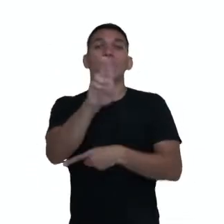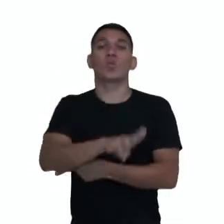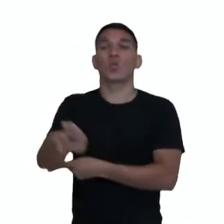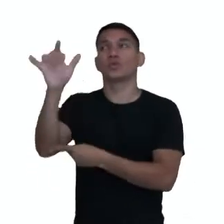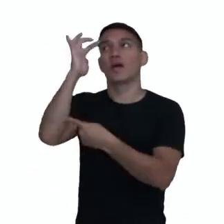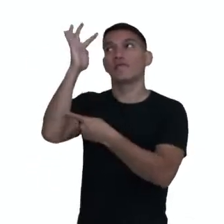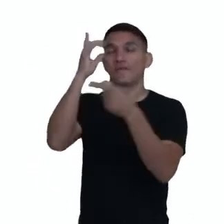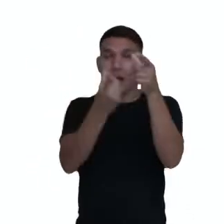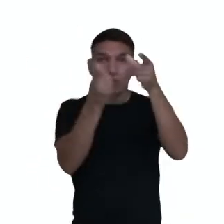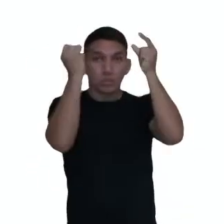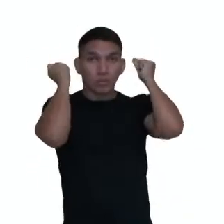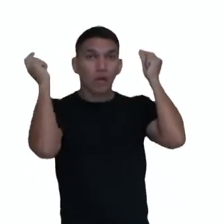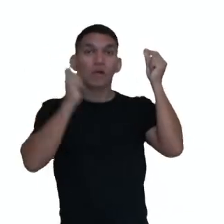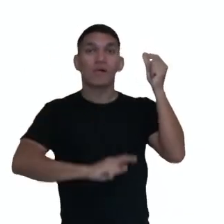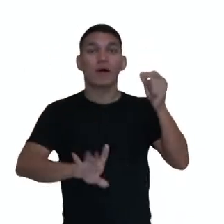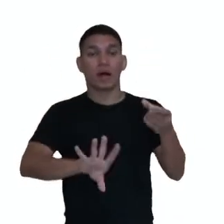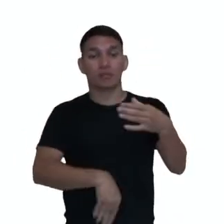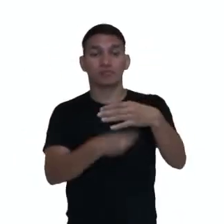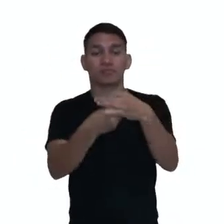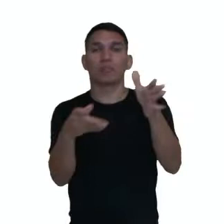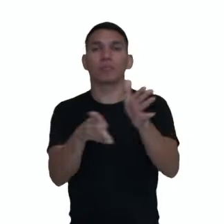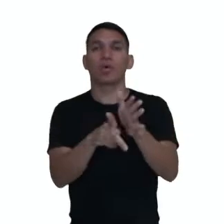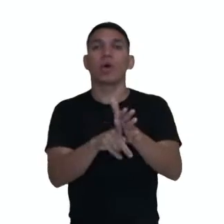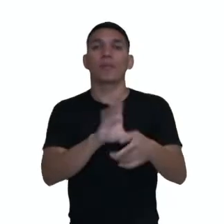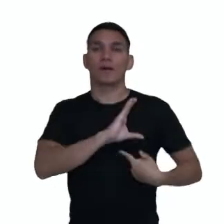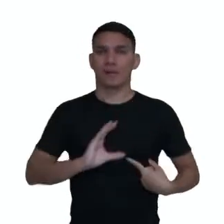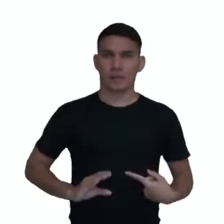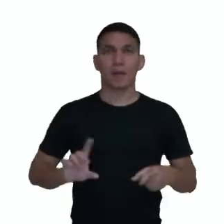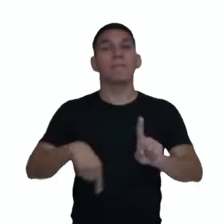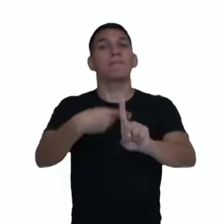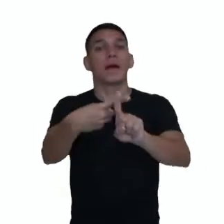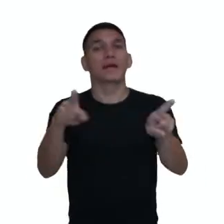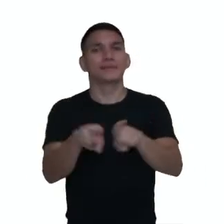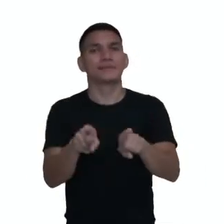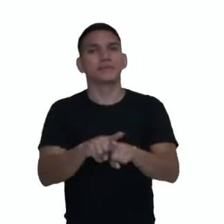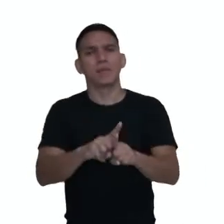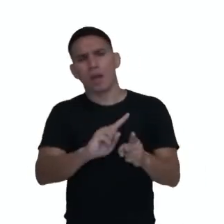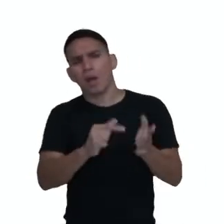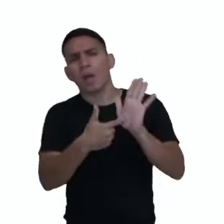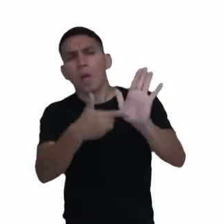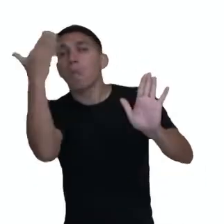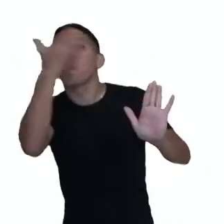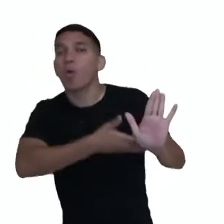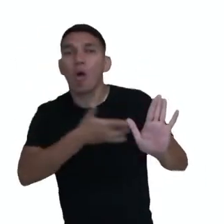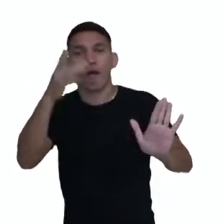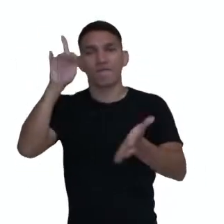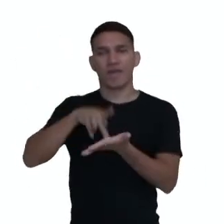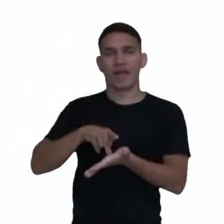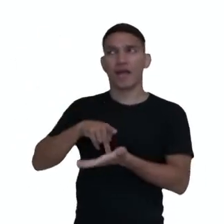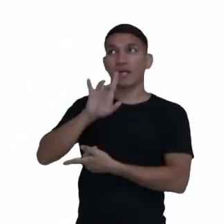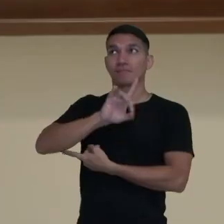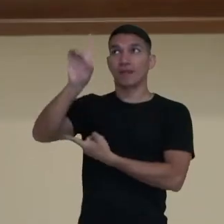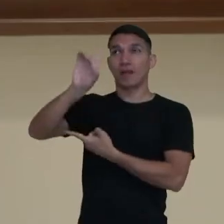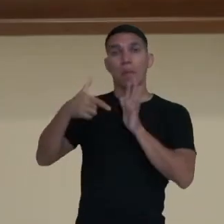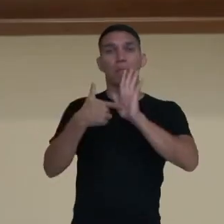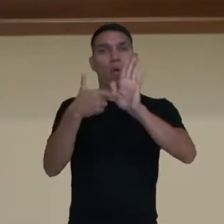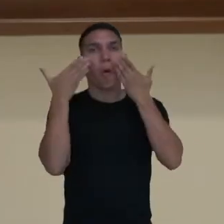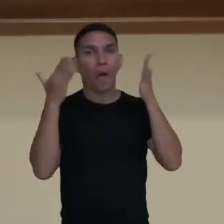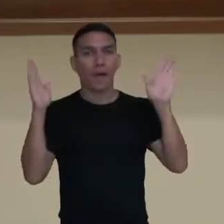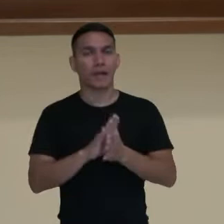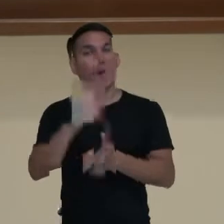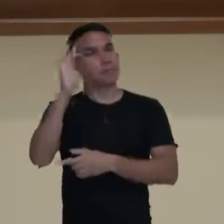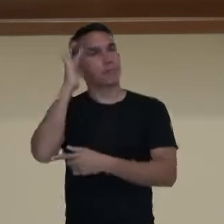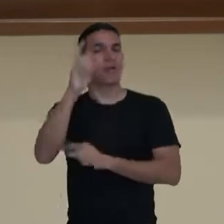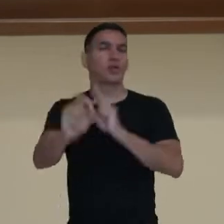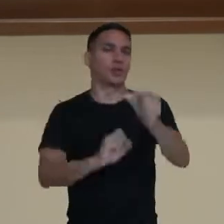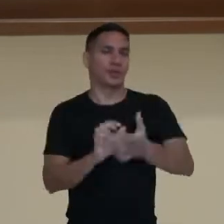no cristianismo e busca pela legitimação da verdade divina revelada. Então, olha só, vamos nos imaginar pessoas que